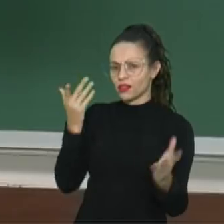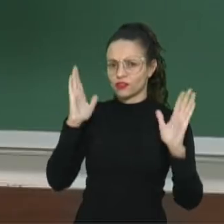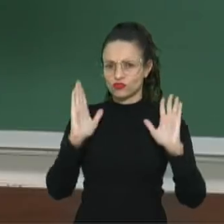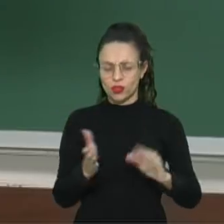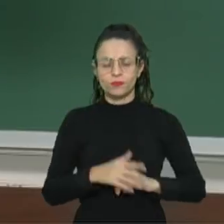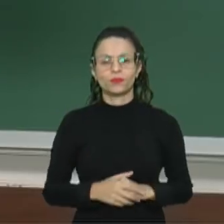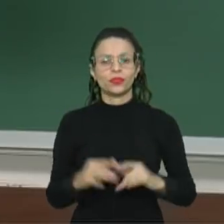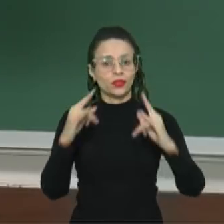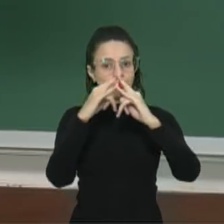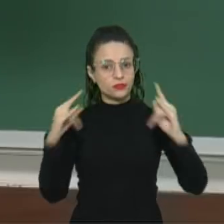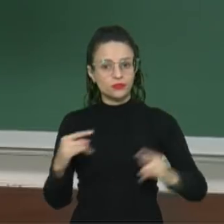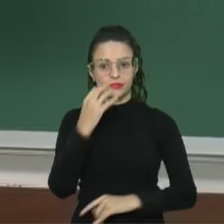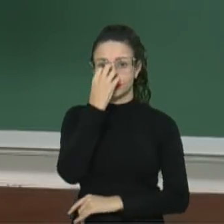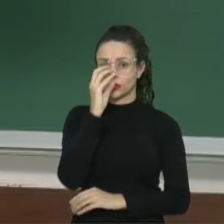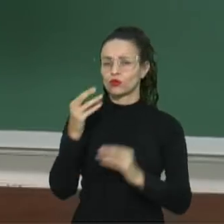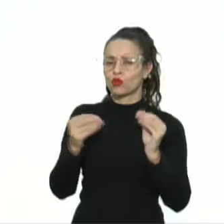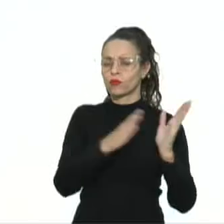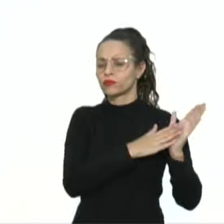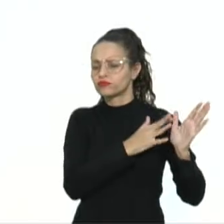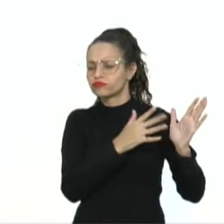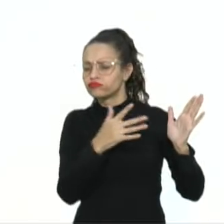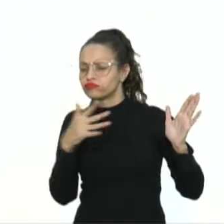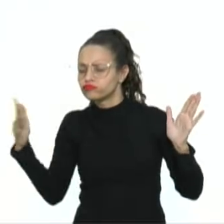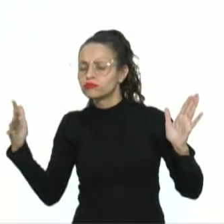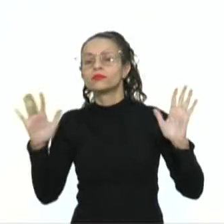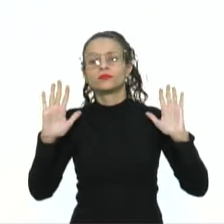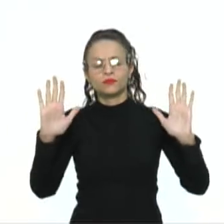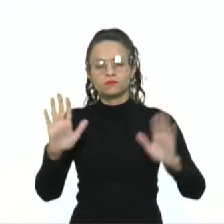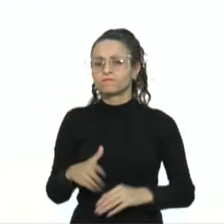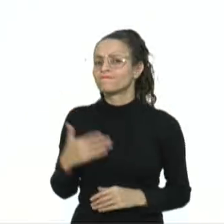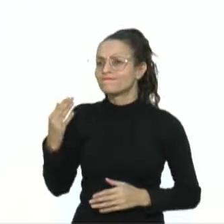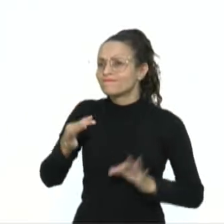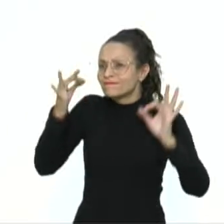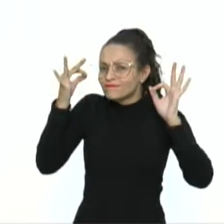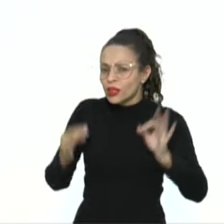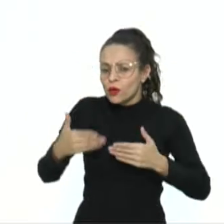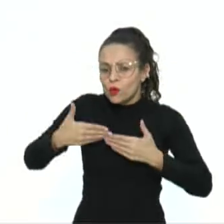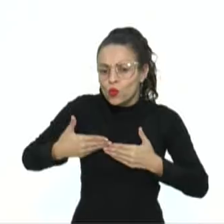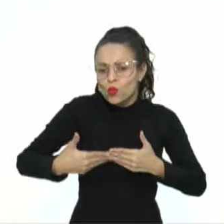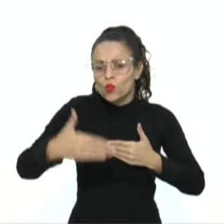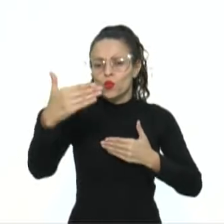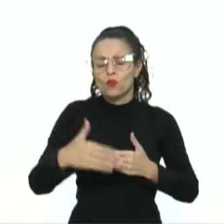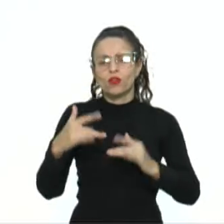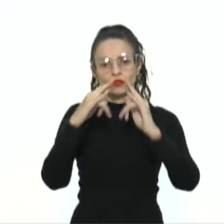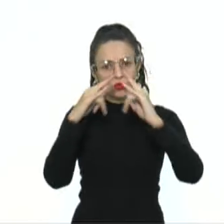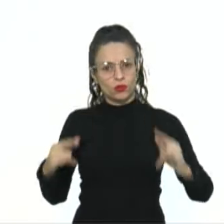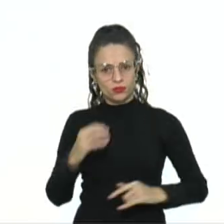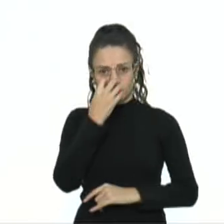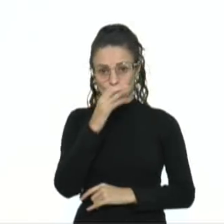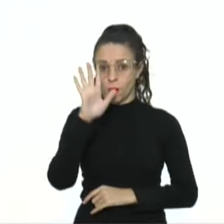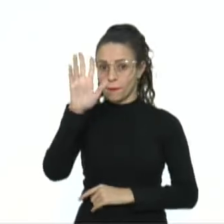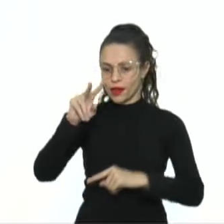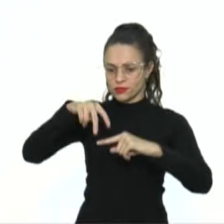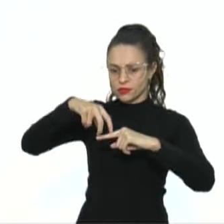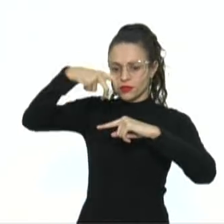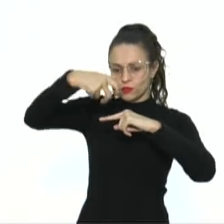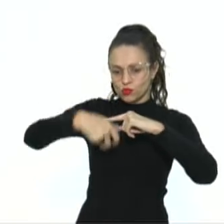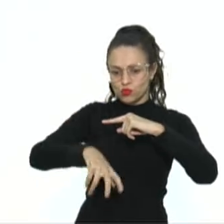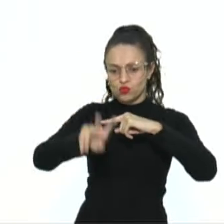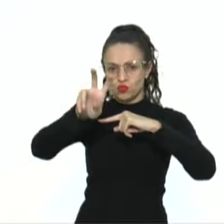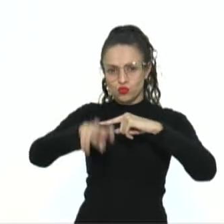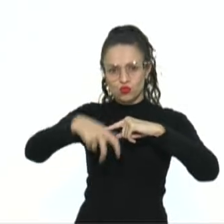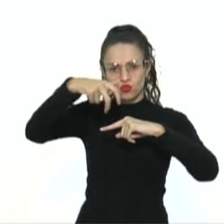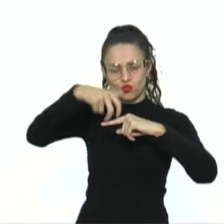circo através do tempo. Não podemos definir a data de início do circo, mas acrobatas já divertiam as